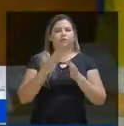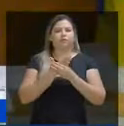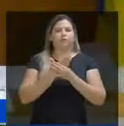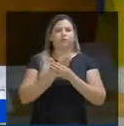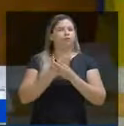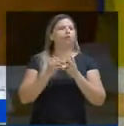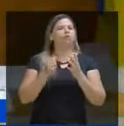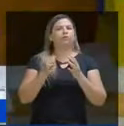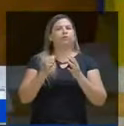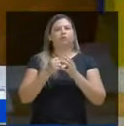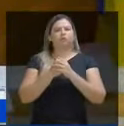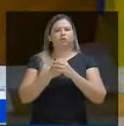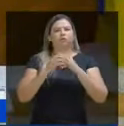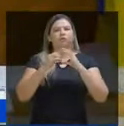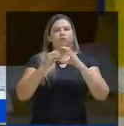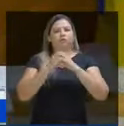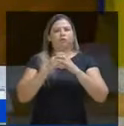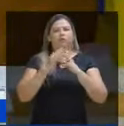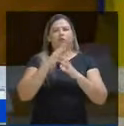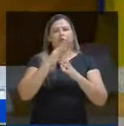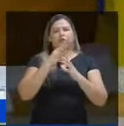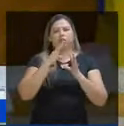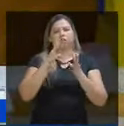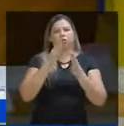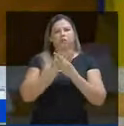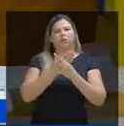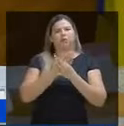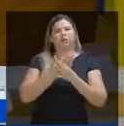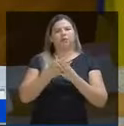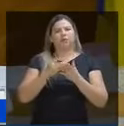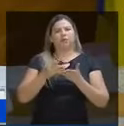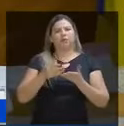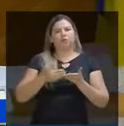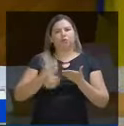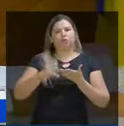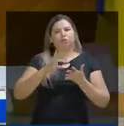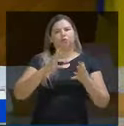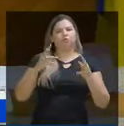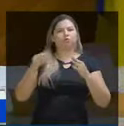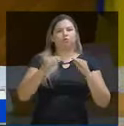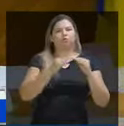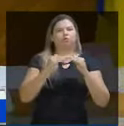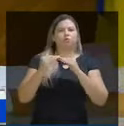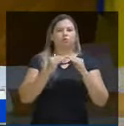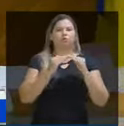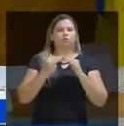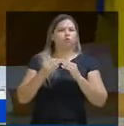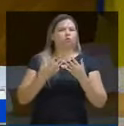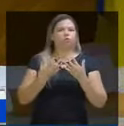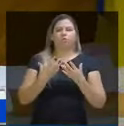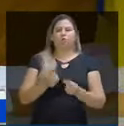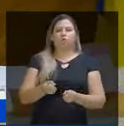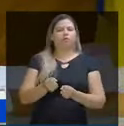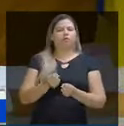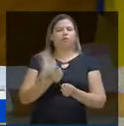por unanimidade, conheceu do recurso no mérito, negou-lhe provimentos, termo voto do juiz relator.